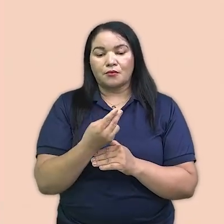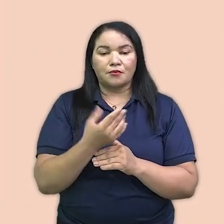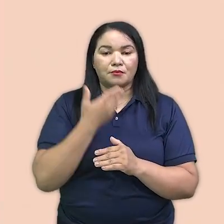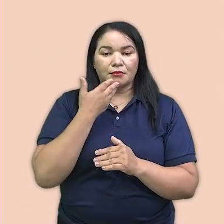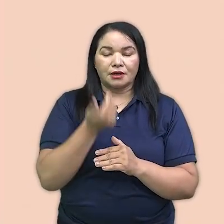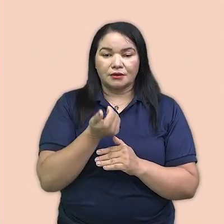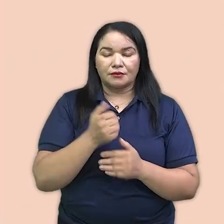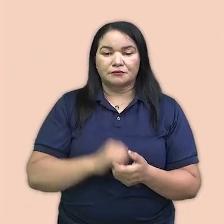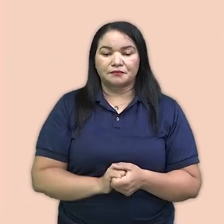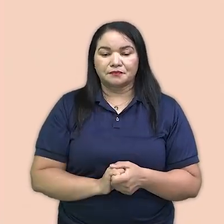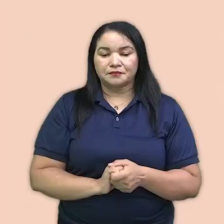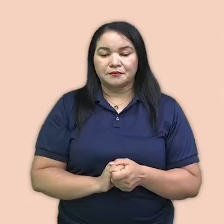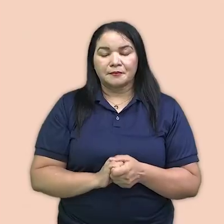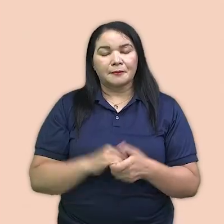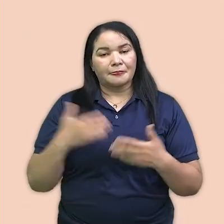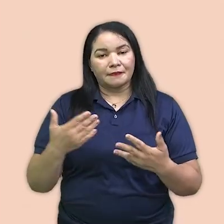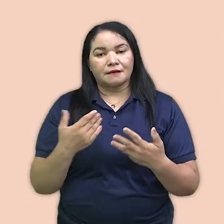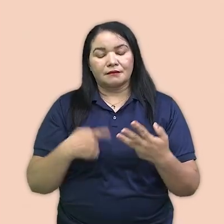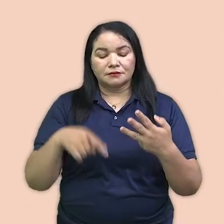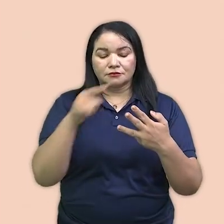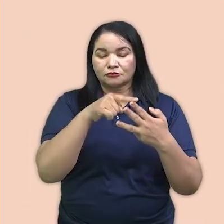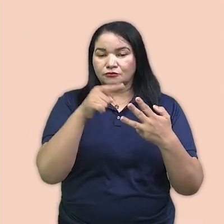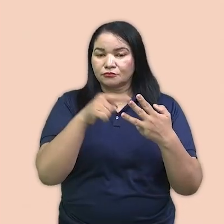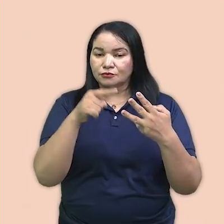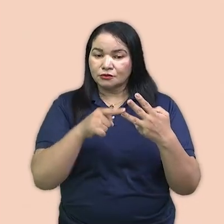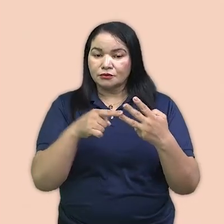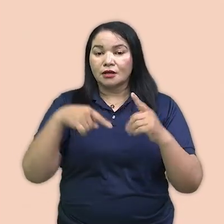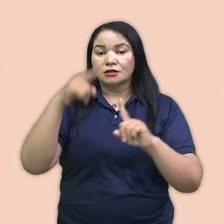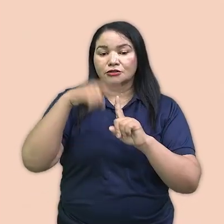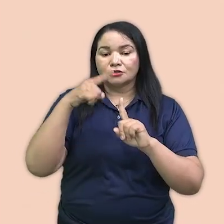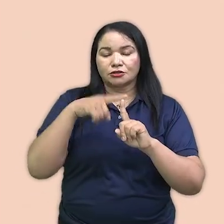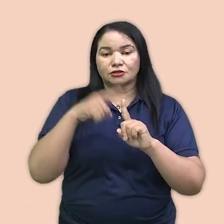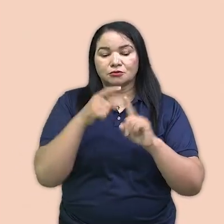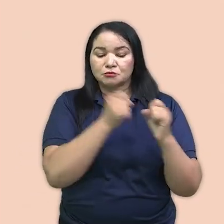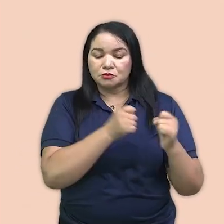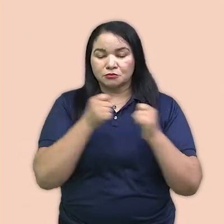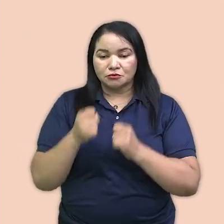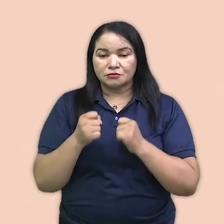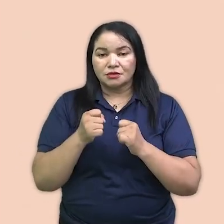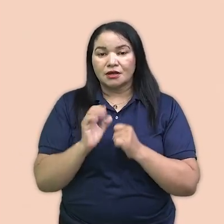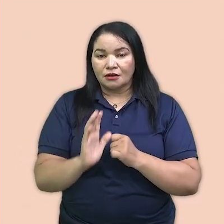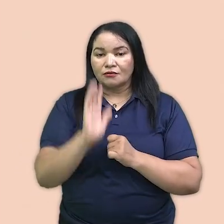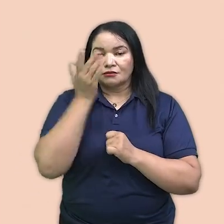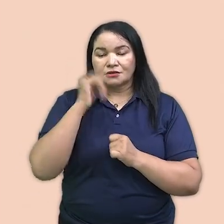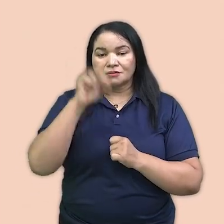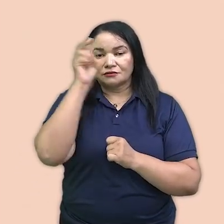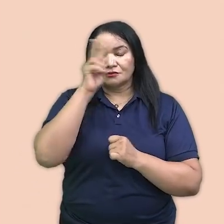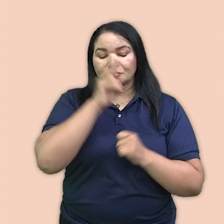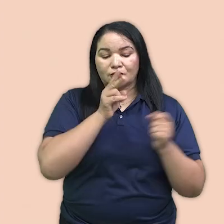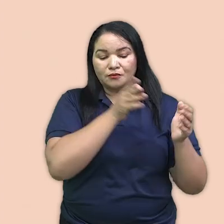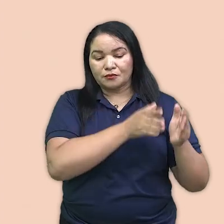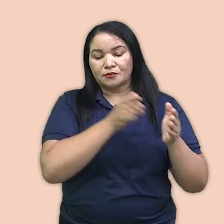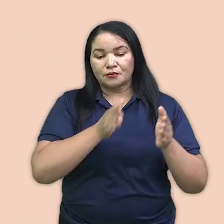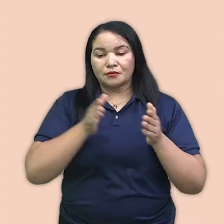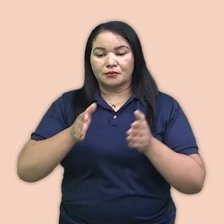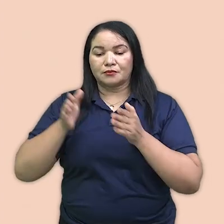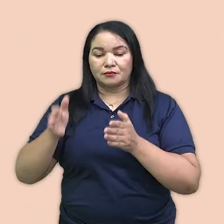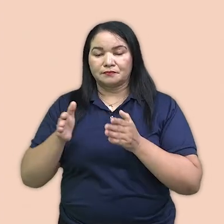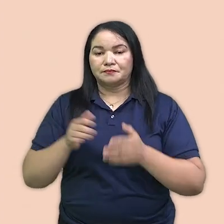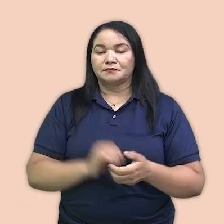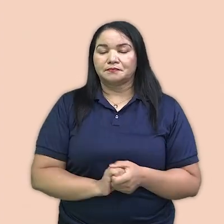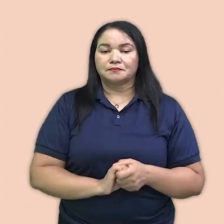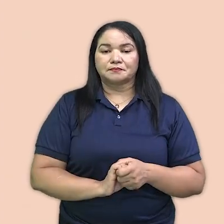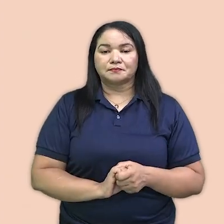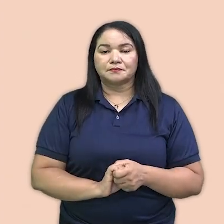melhor, pelo menos, né? Mas são o tipo de poderes que foram acontecendo ao longo da história aí, segundo